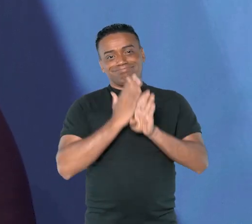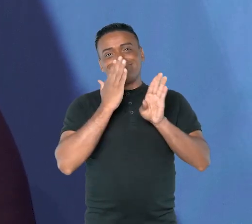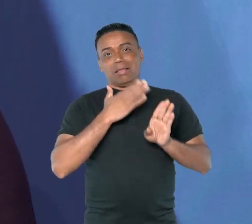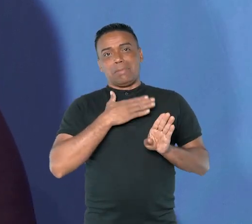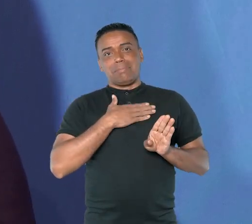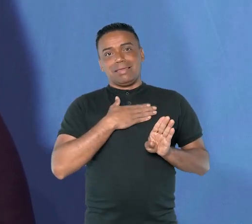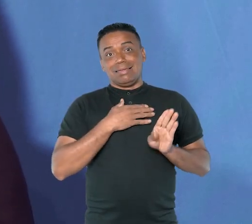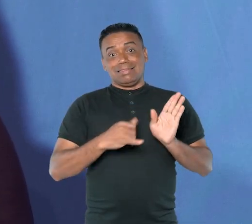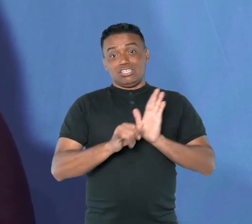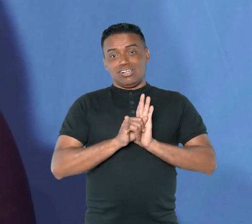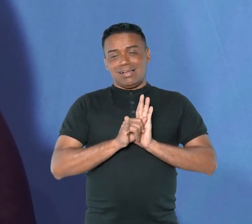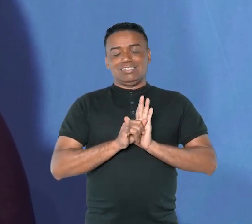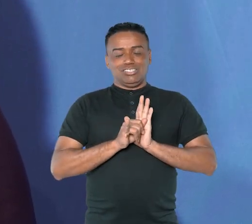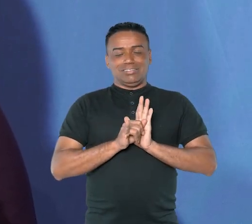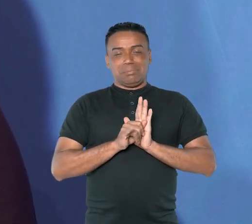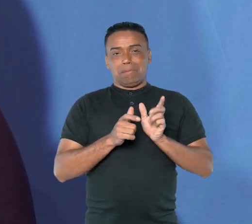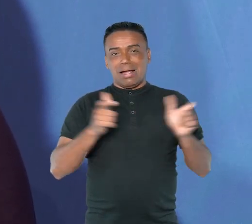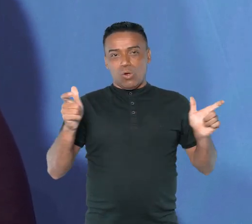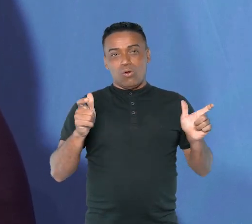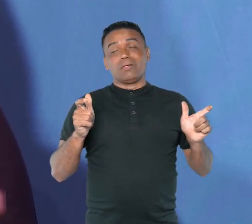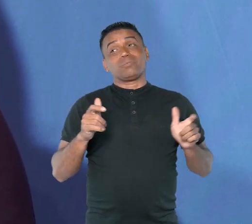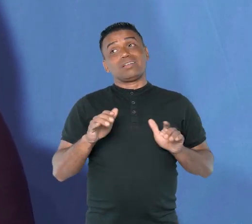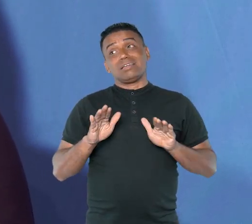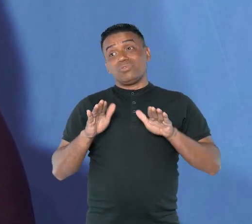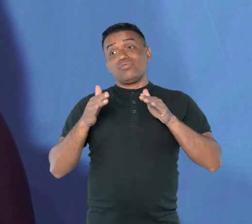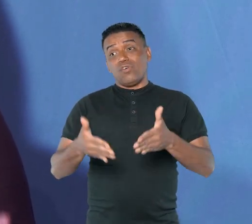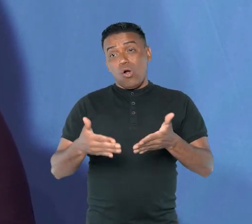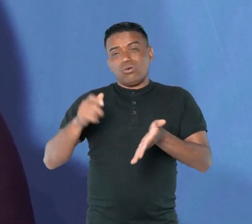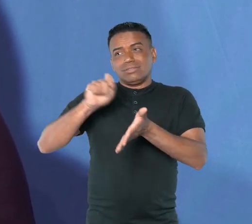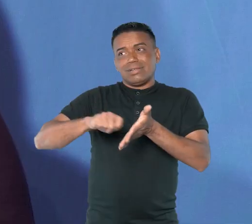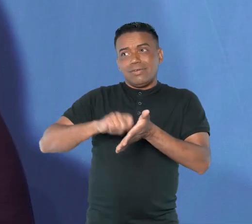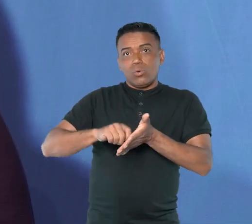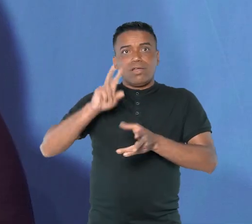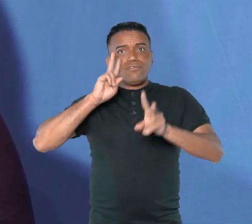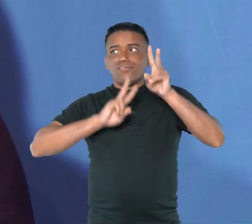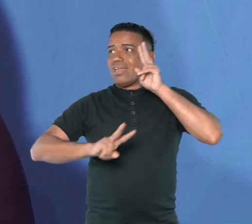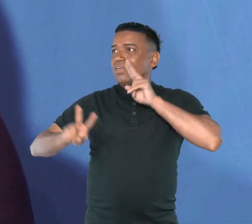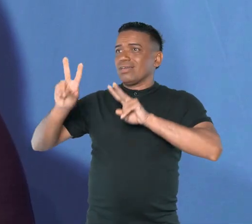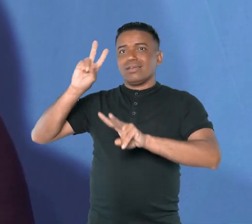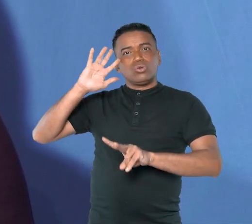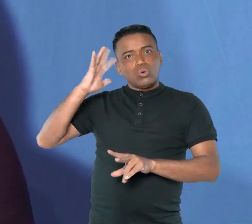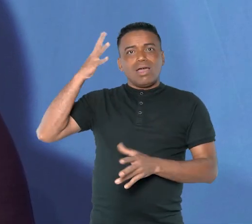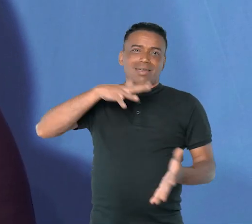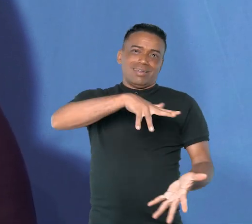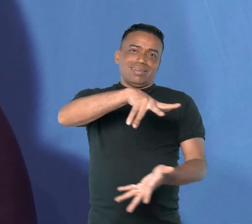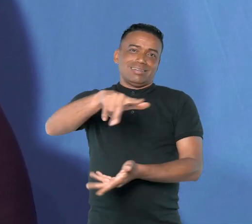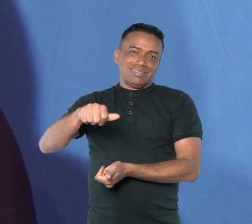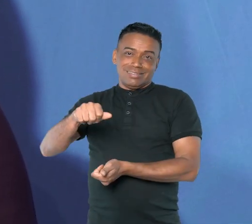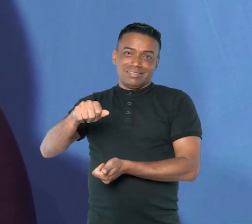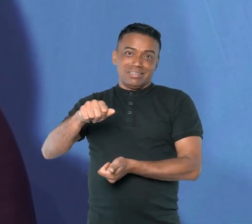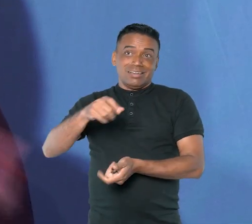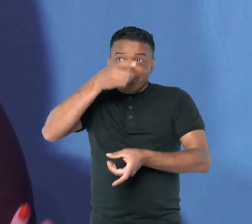para mim mesma, antes de mais nada, eu acho que eu tendo a escrever sobre o que eu vejo, de uma maneira que é não ficção.